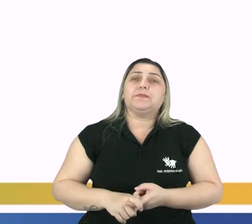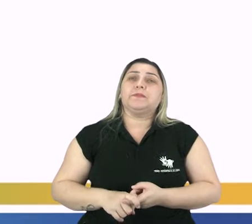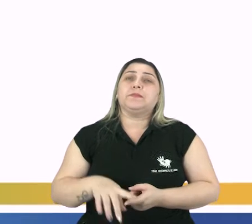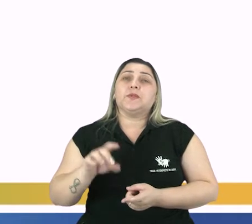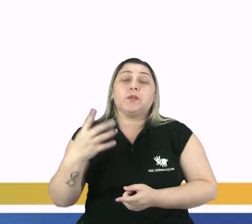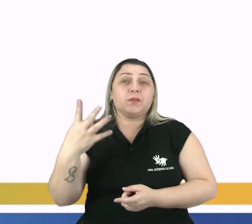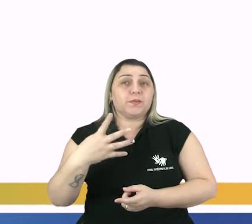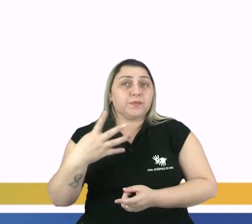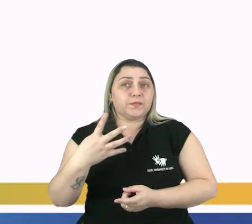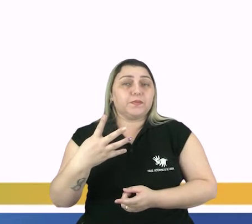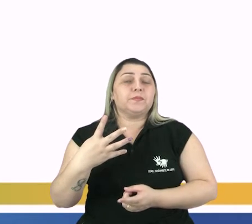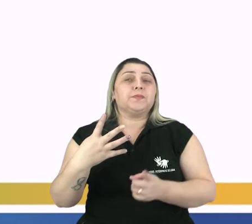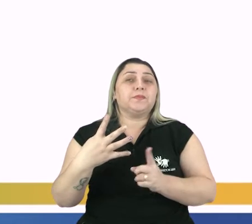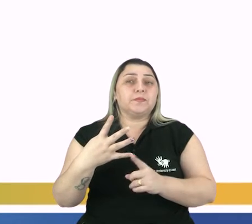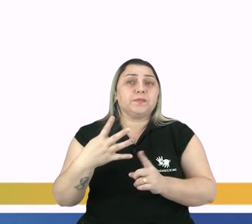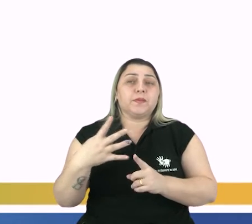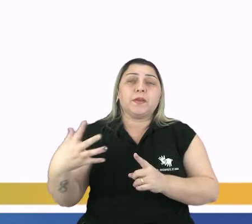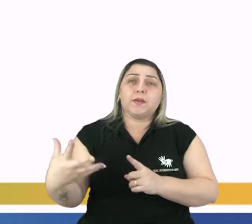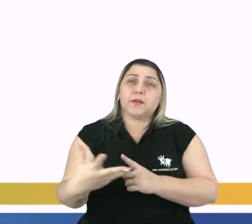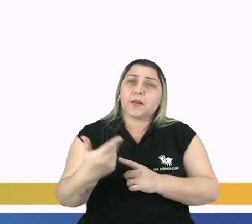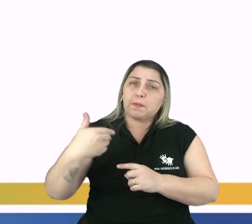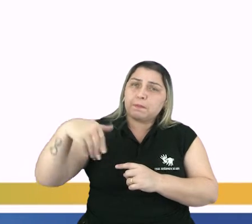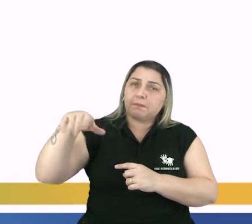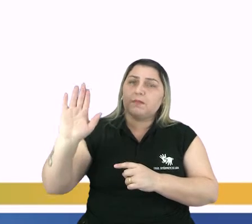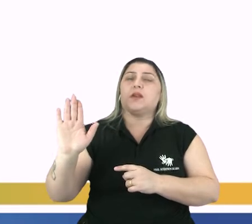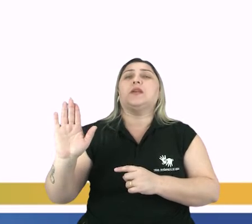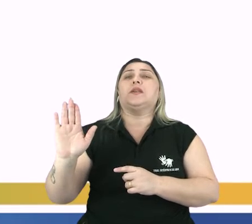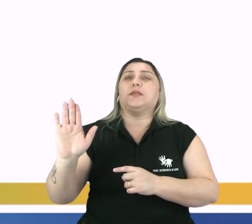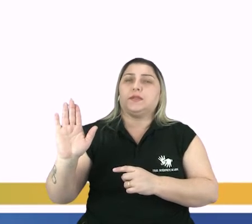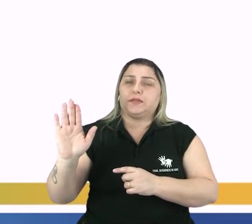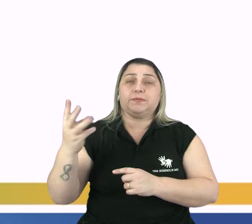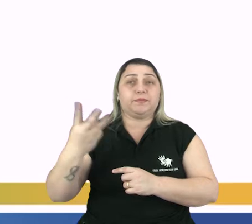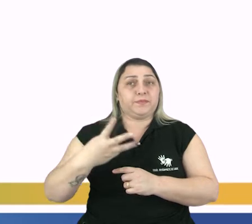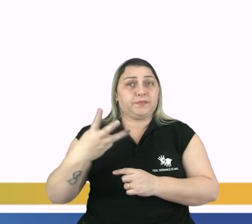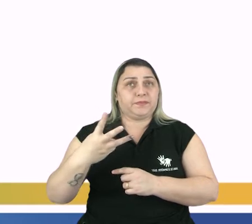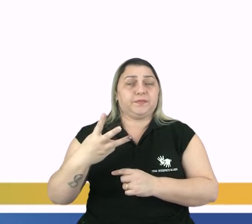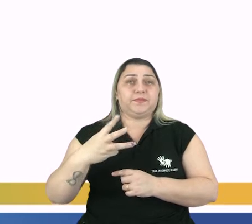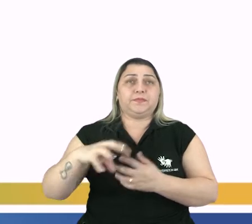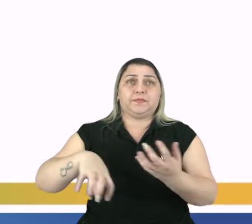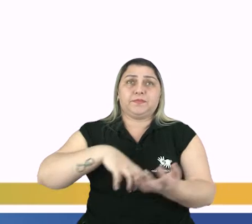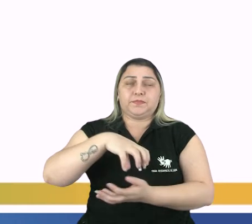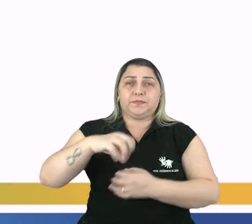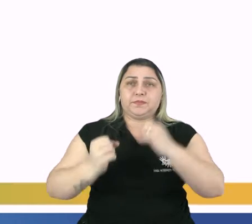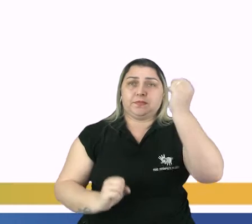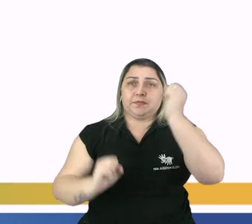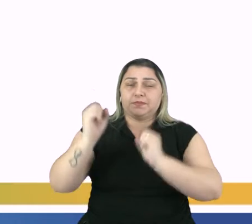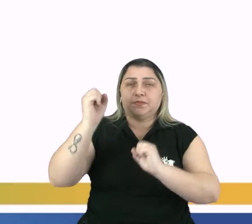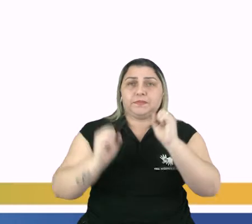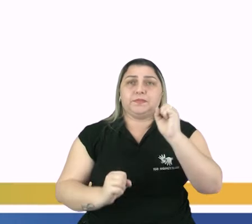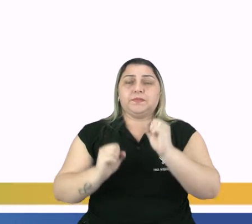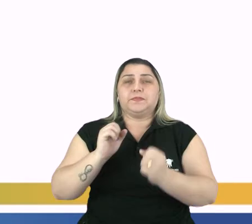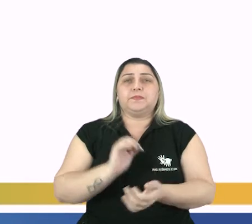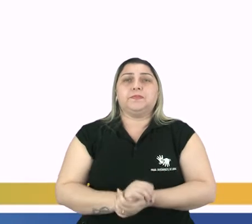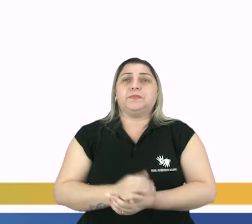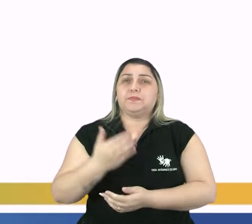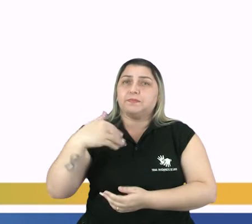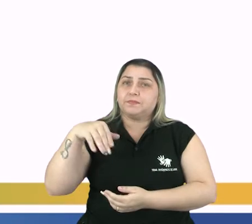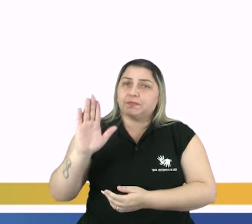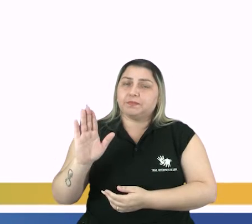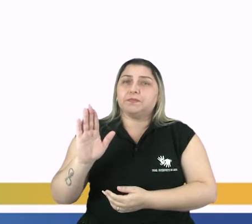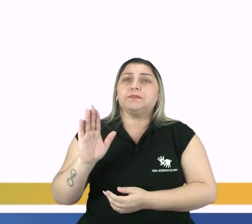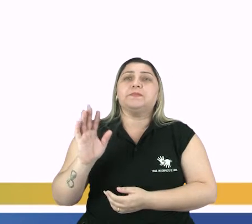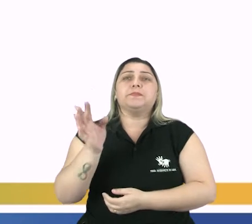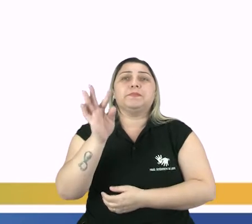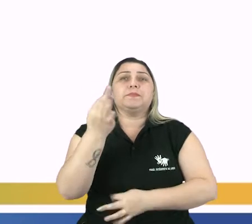só que a quarta, eles estão aprimorando cada vez mais a terceira revolução industrial, com o lançamento cada vez mais